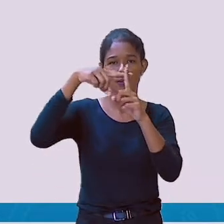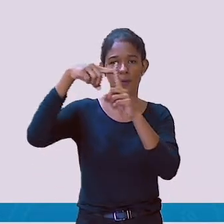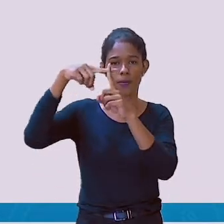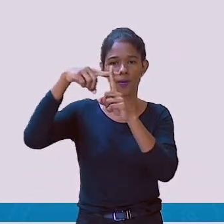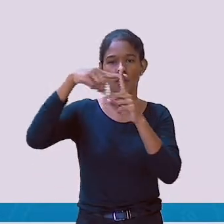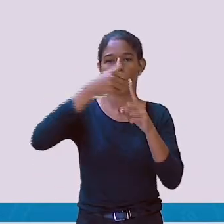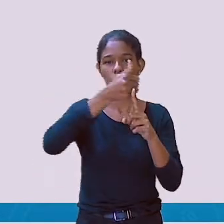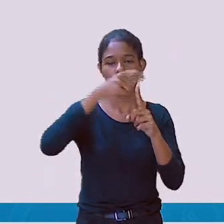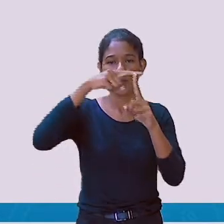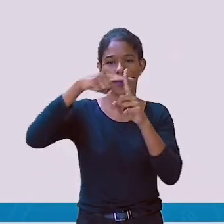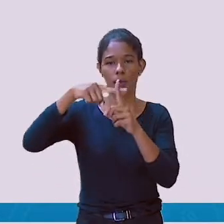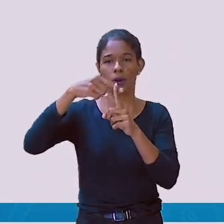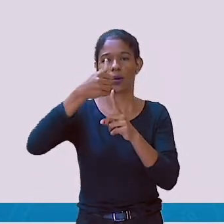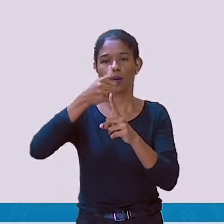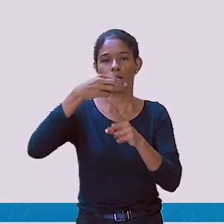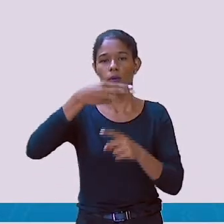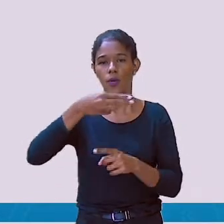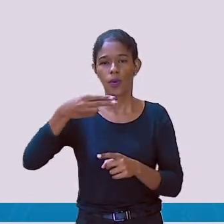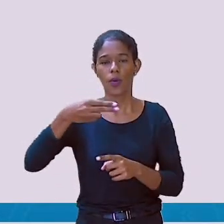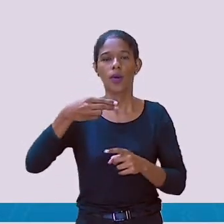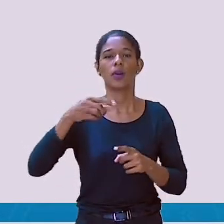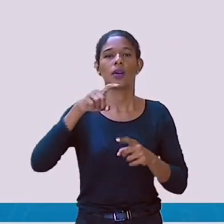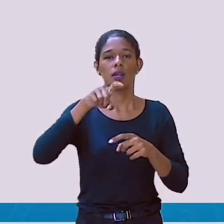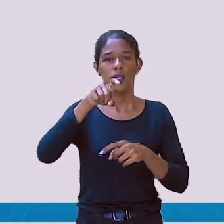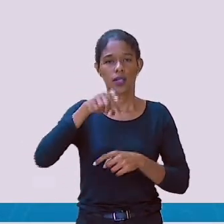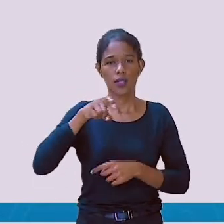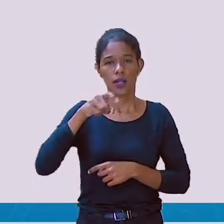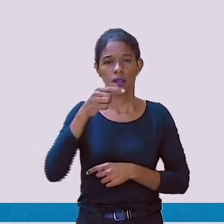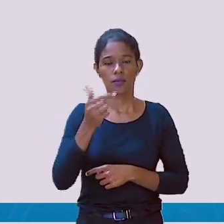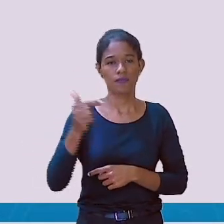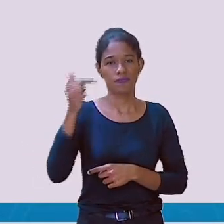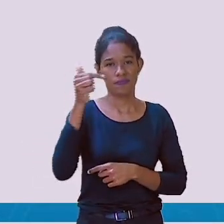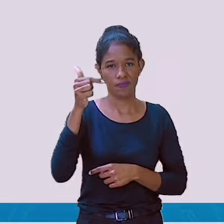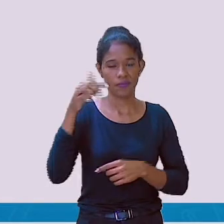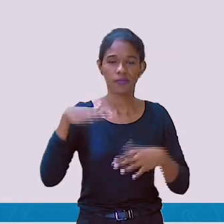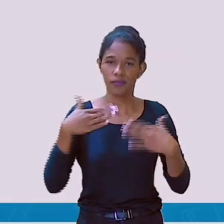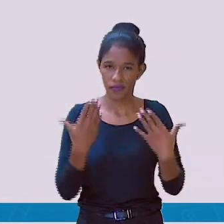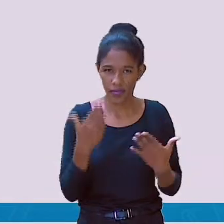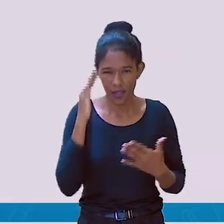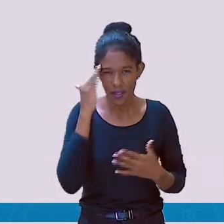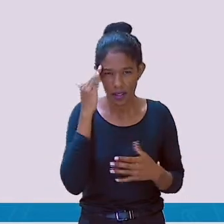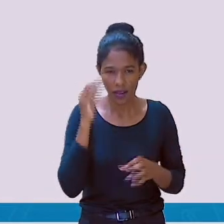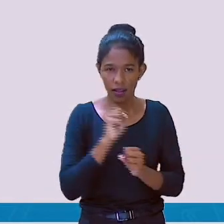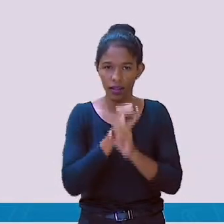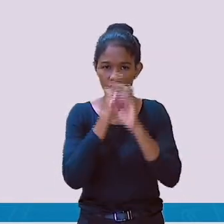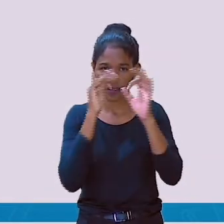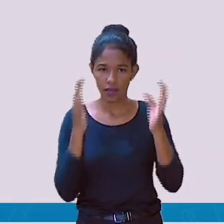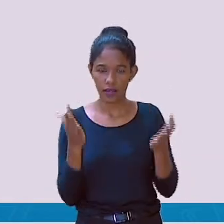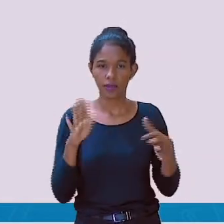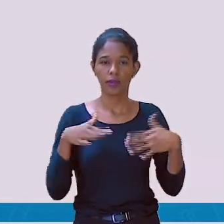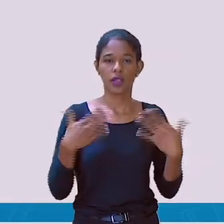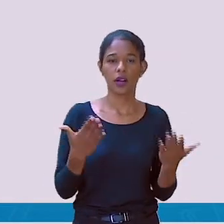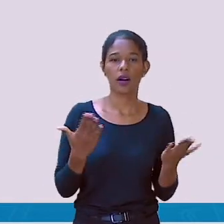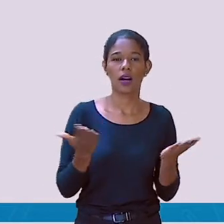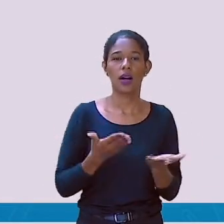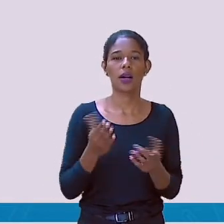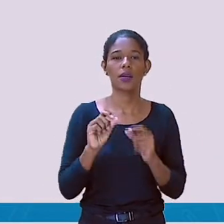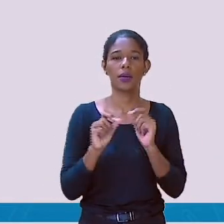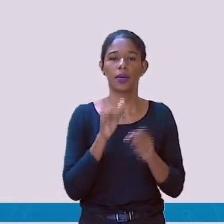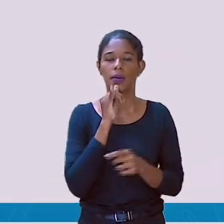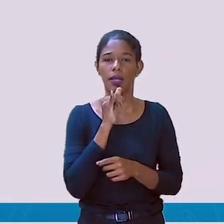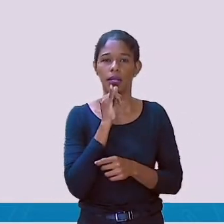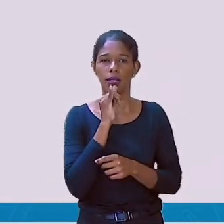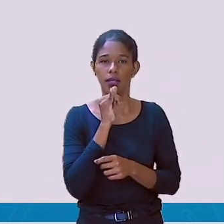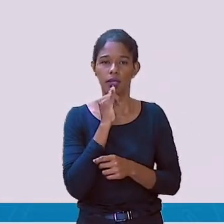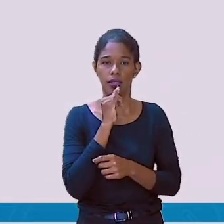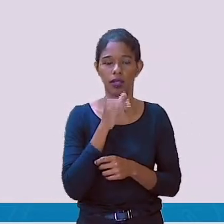7ab ao quadrado vezes 4ab ao quadrado. Então, como que eu vou resolver? Primeiro, eu vou resolver a